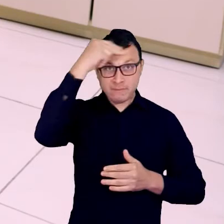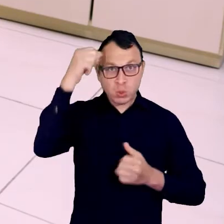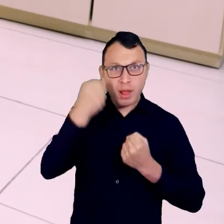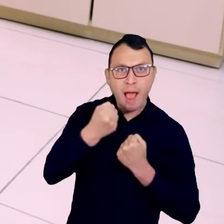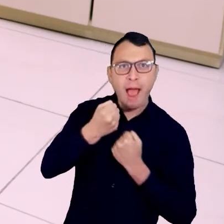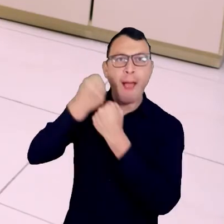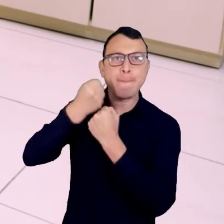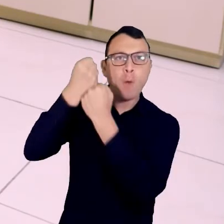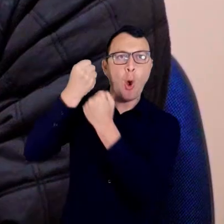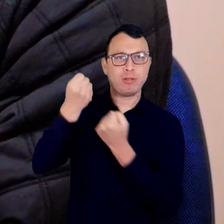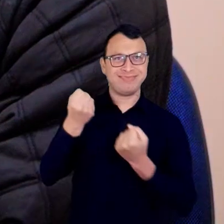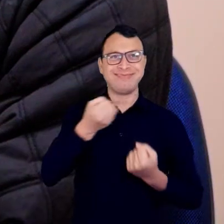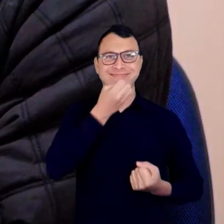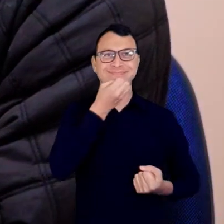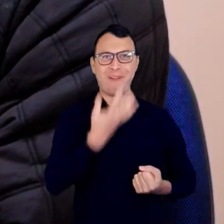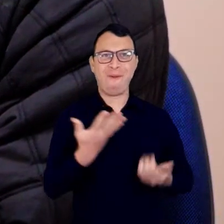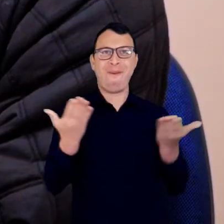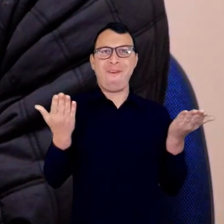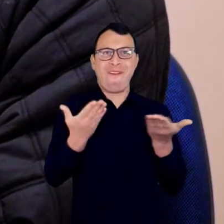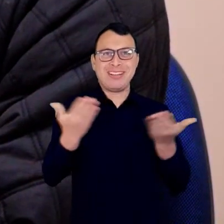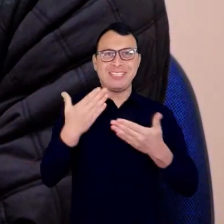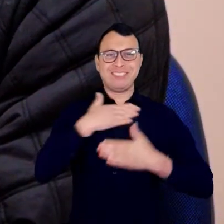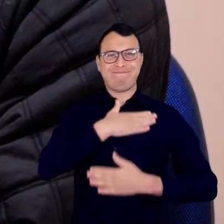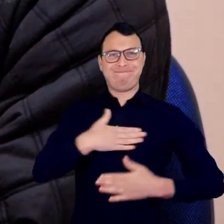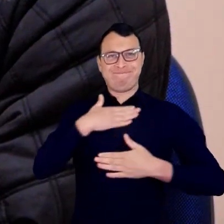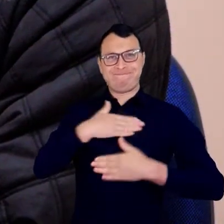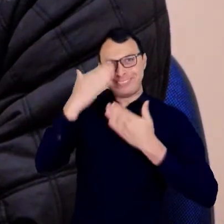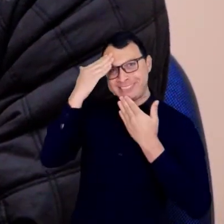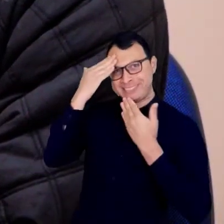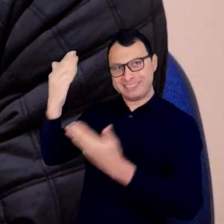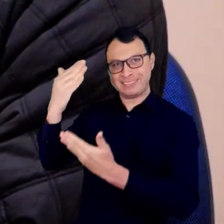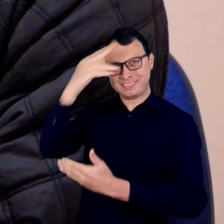nos ajudar, entendeu? Hoje nós somos gratos e